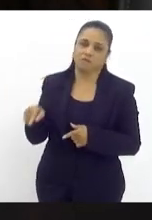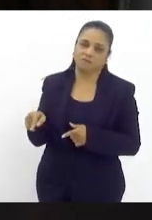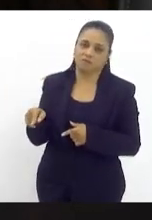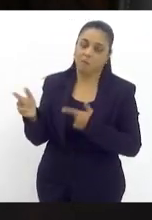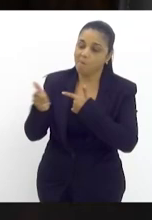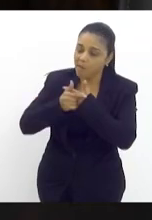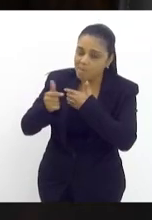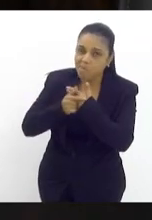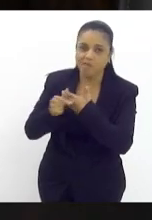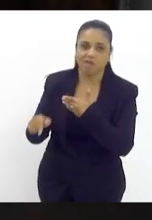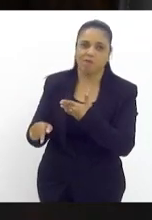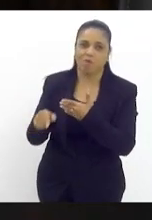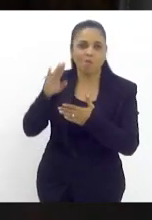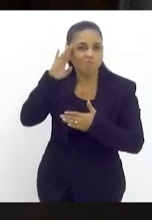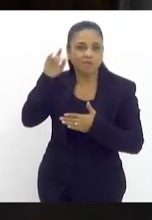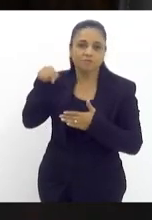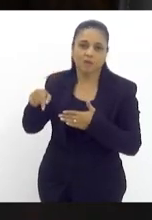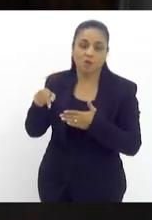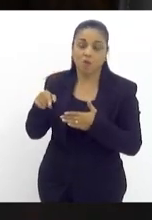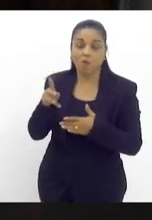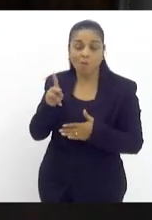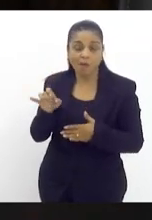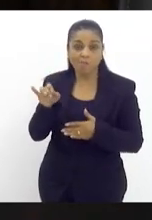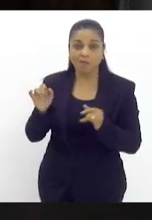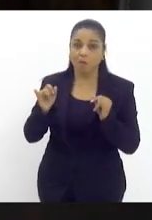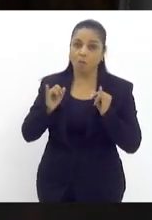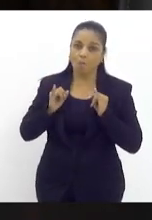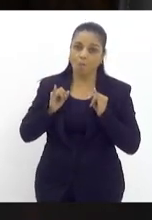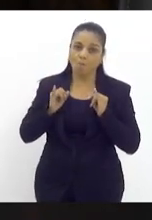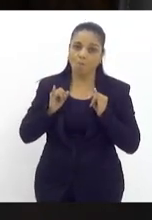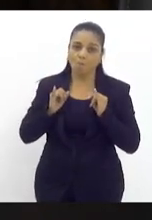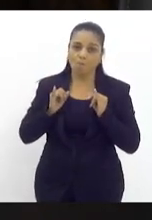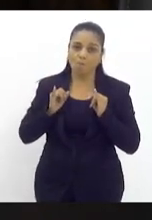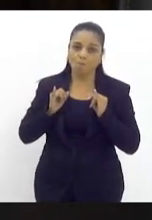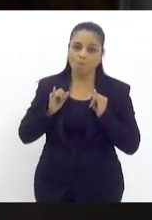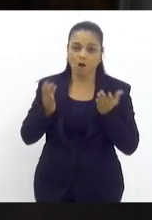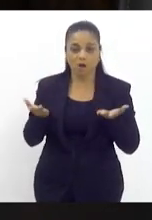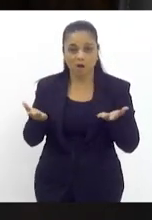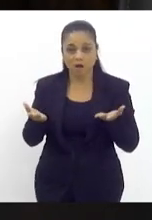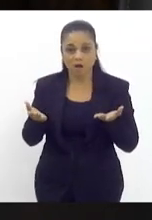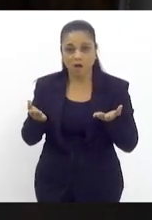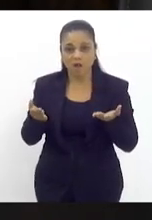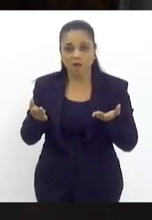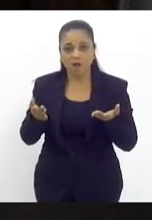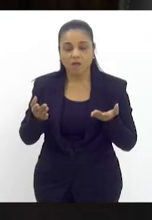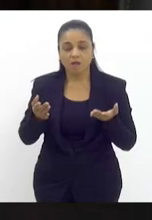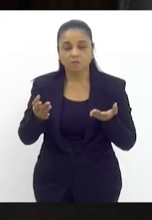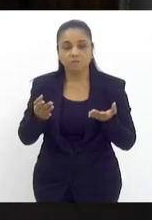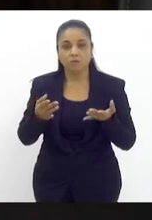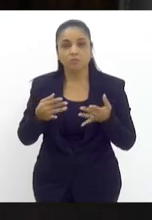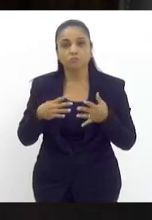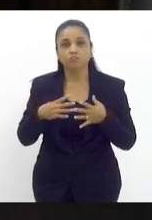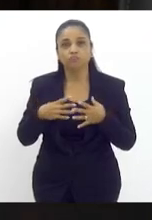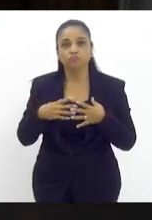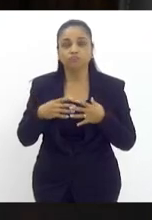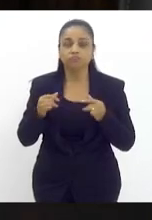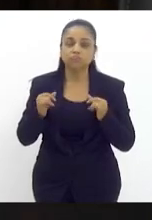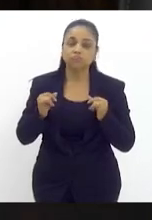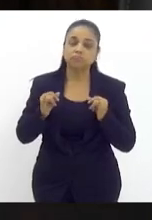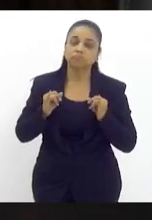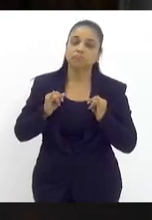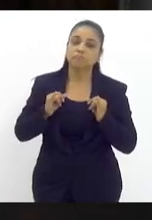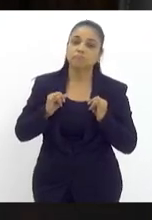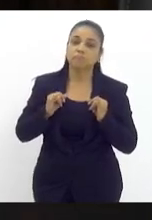papel deles. Os pais estão anestesiados, né? Os pais estão abduzidos